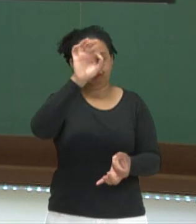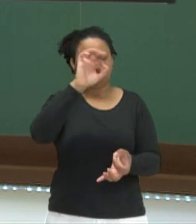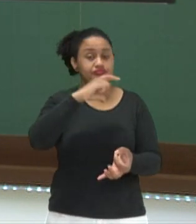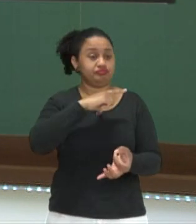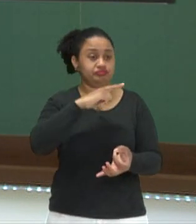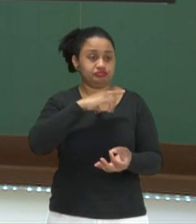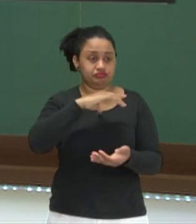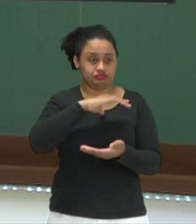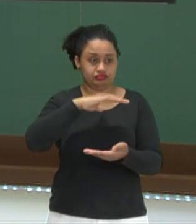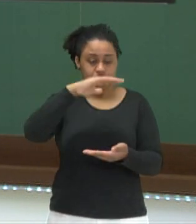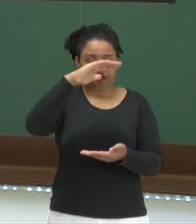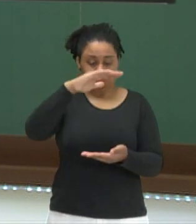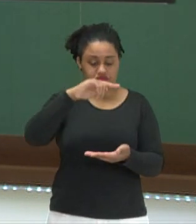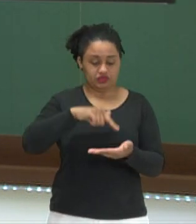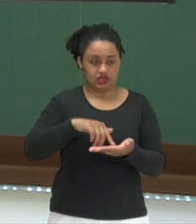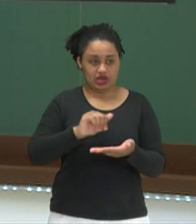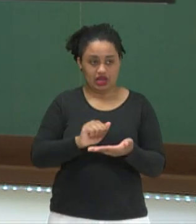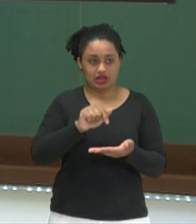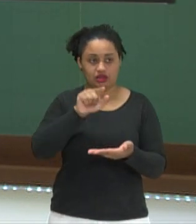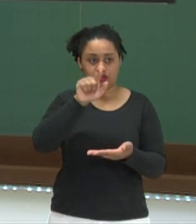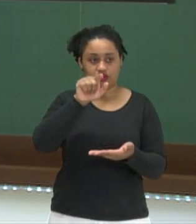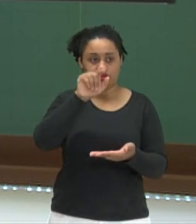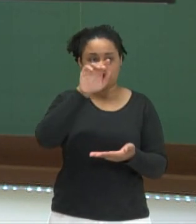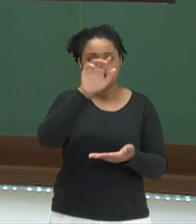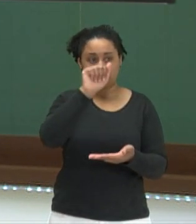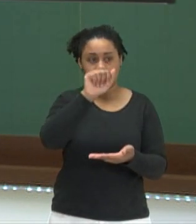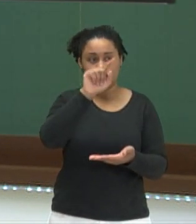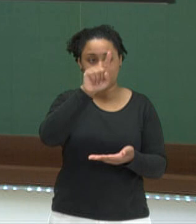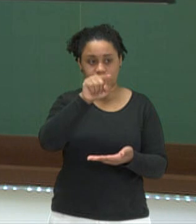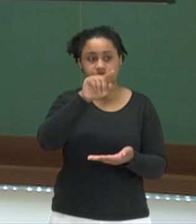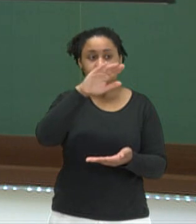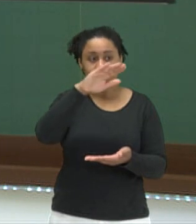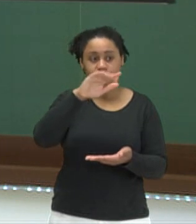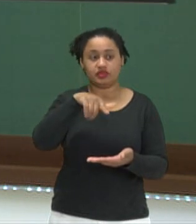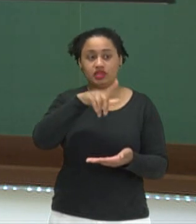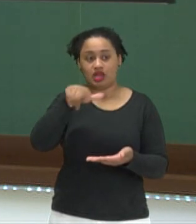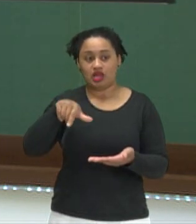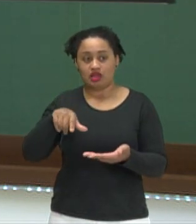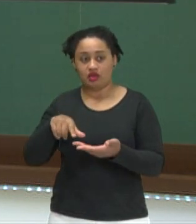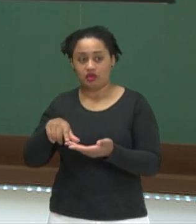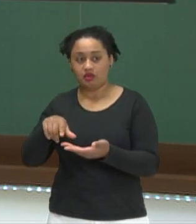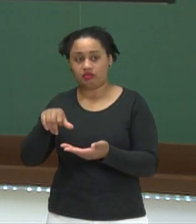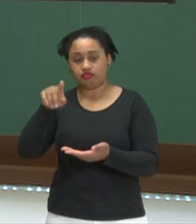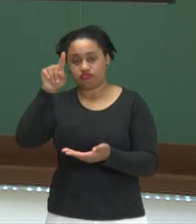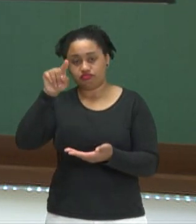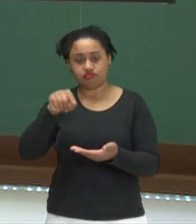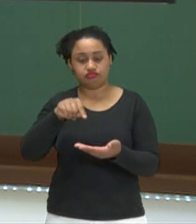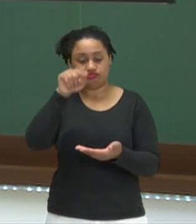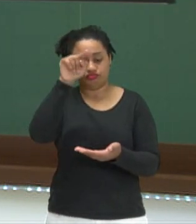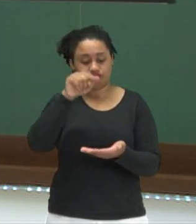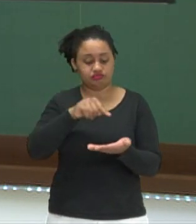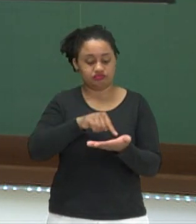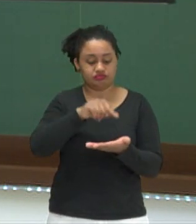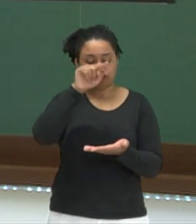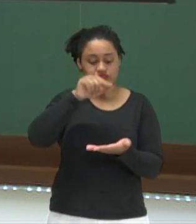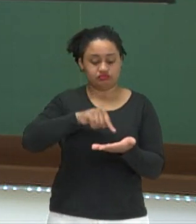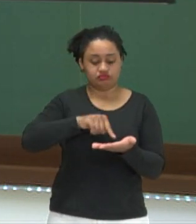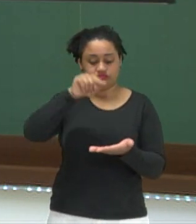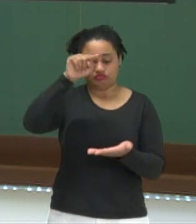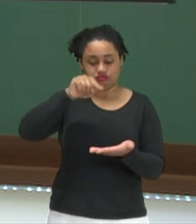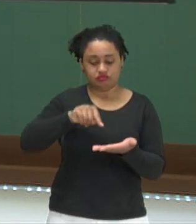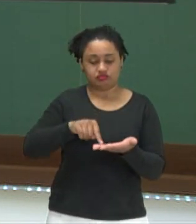aqui, ó, aqui eu tinha o A, aqui eu vou ter o A'. Depois o B com o B' e assim sucessivamente vai formar